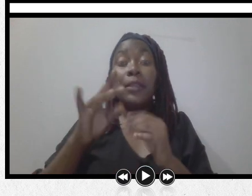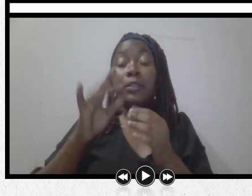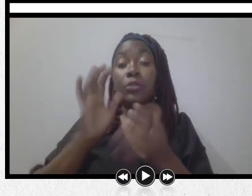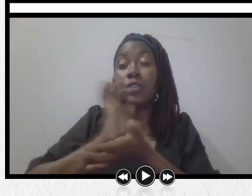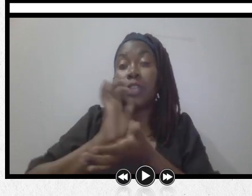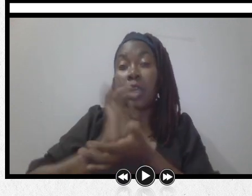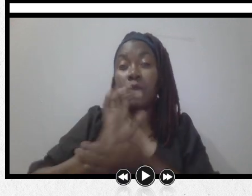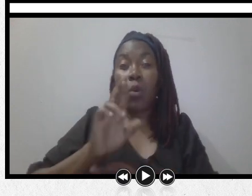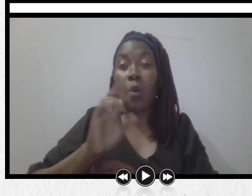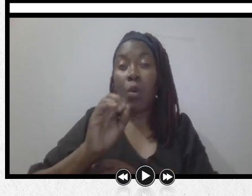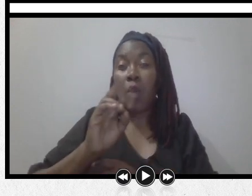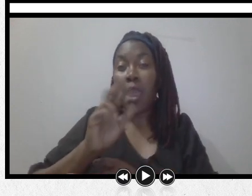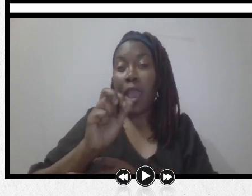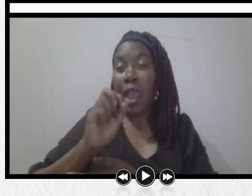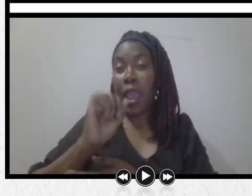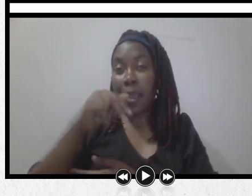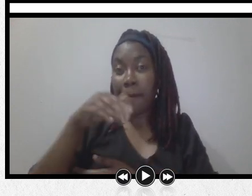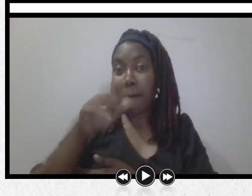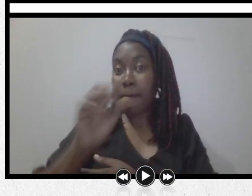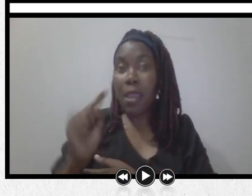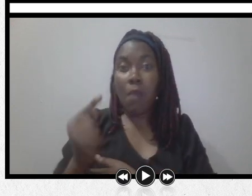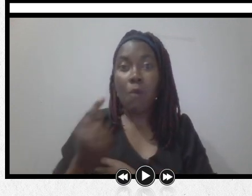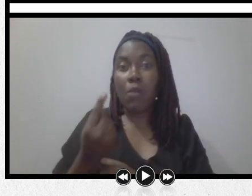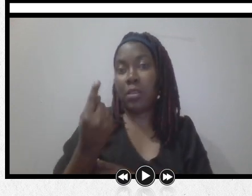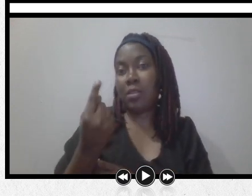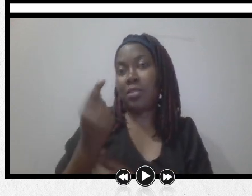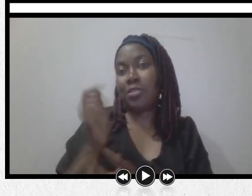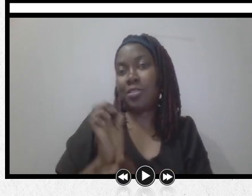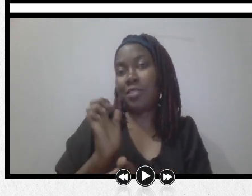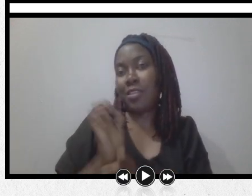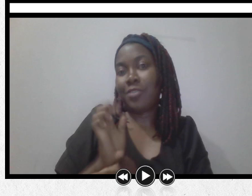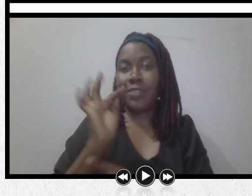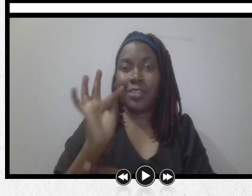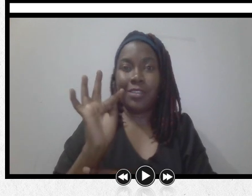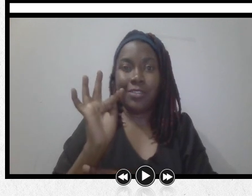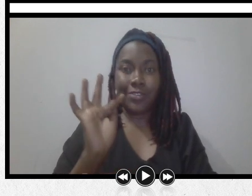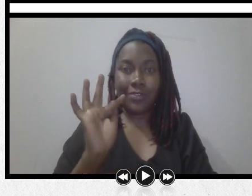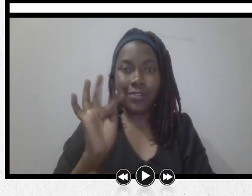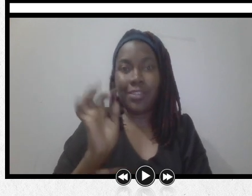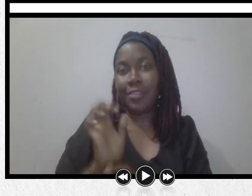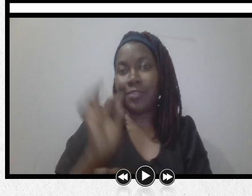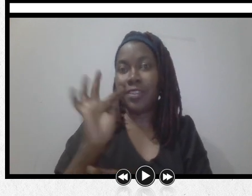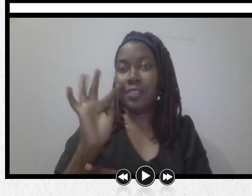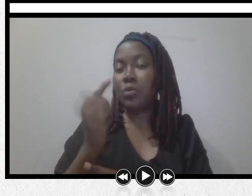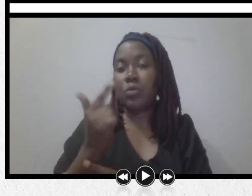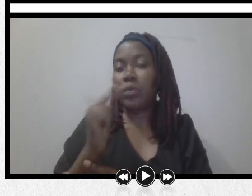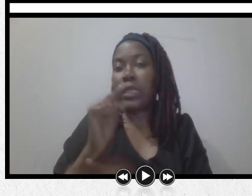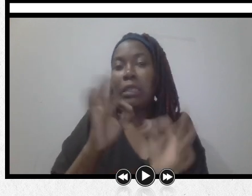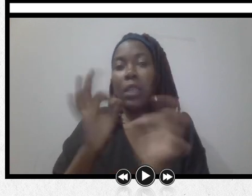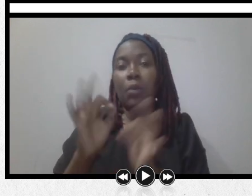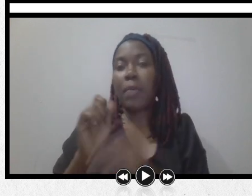Roraima, está lá na pontinha do nosso mapa, é a única entidade federativa, o único ente da federação que ainda não tem nenhuma